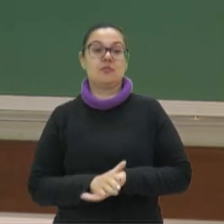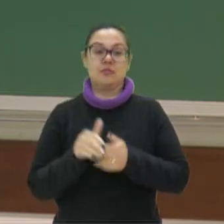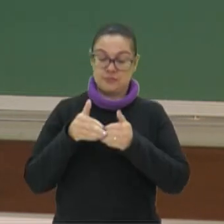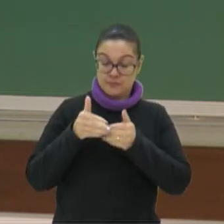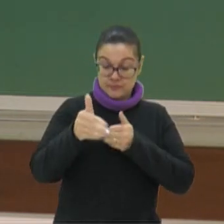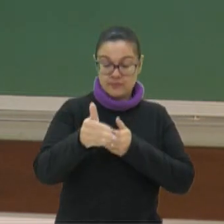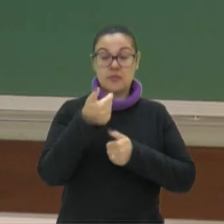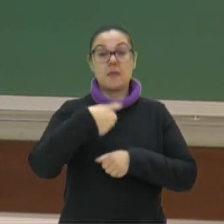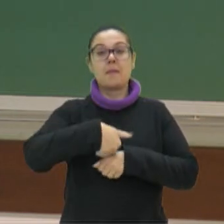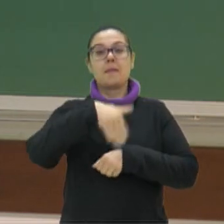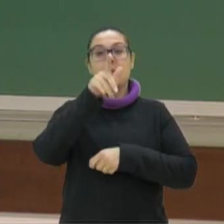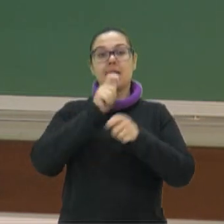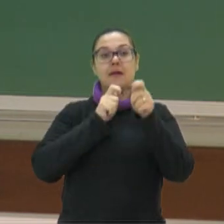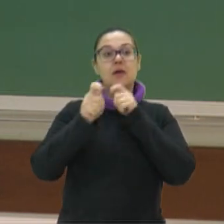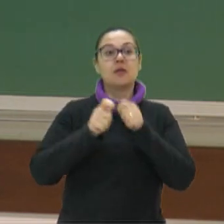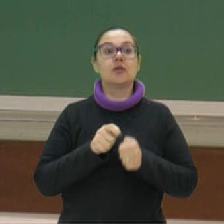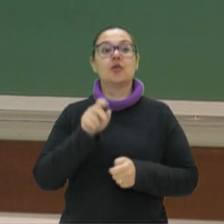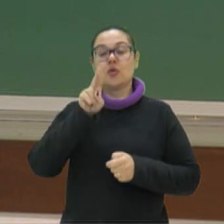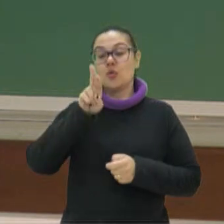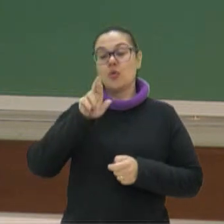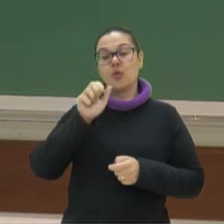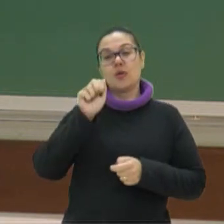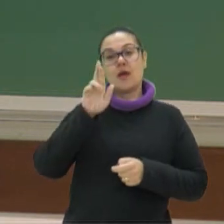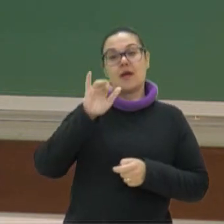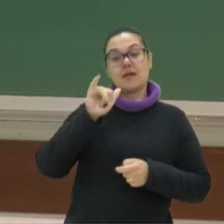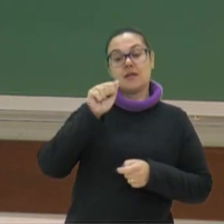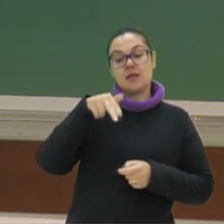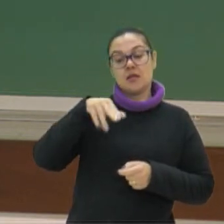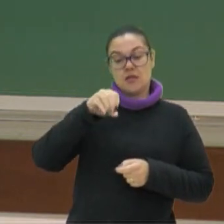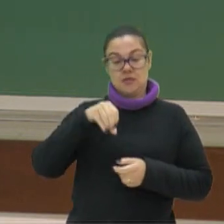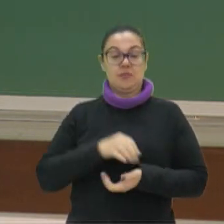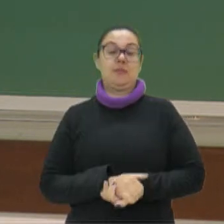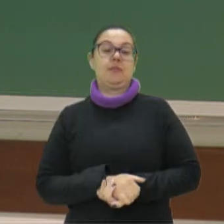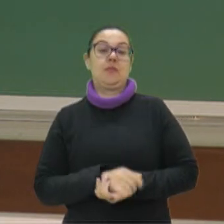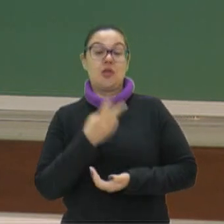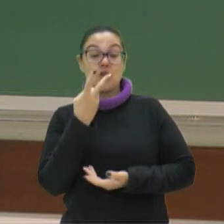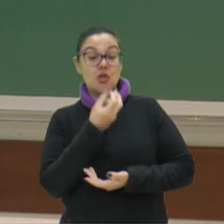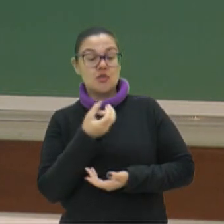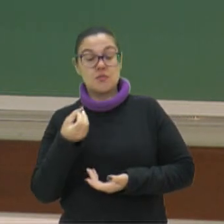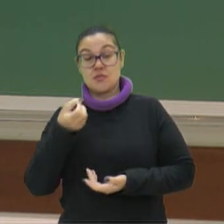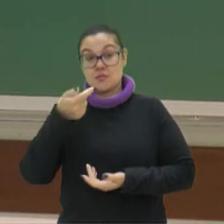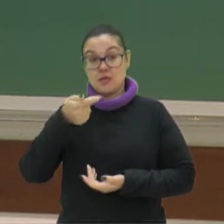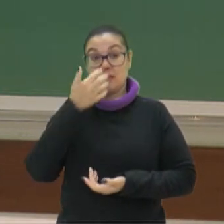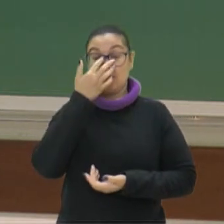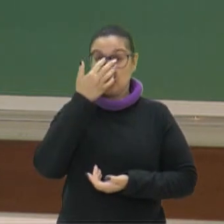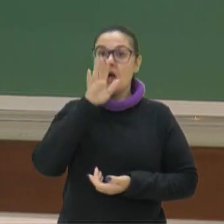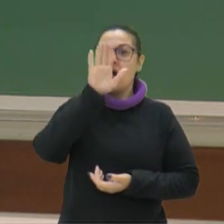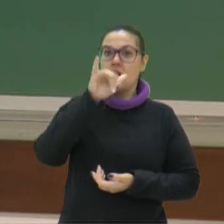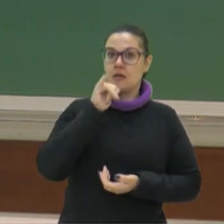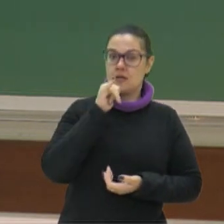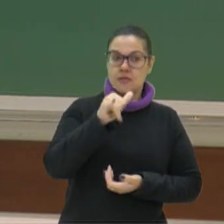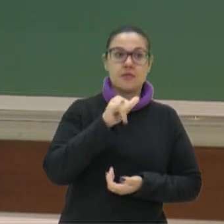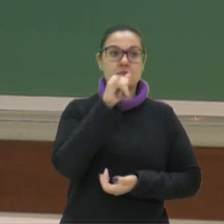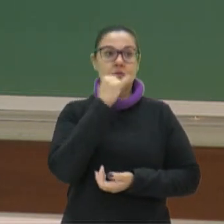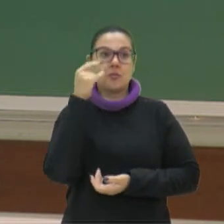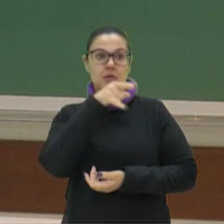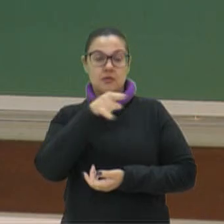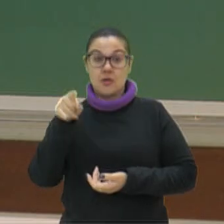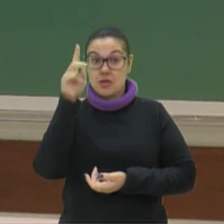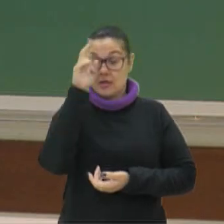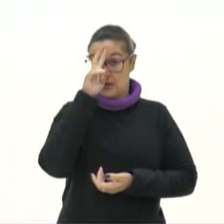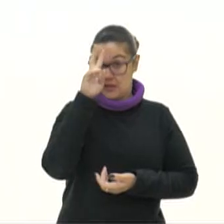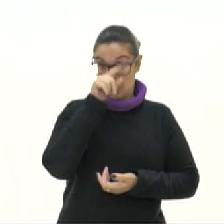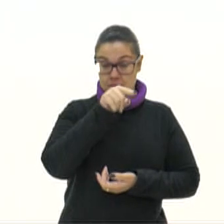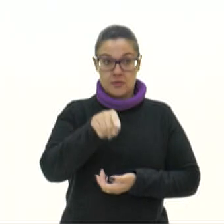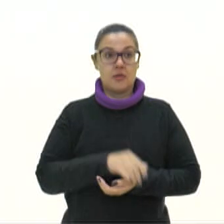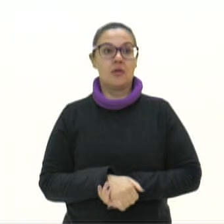entrevista que Gilberto Gil deu ao jornalista Urariano Mota, lá em 2007. Pessoal, antes da gente ler o texto, lembrem-se dessa